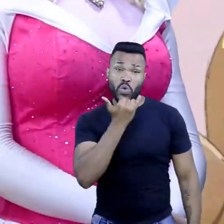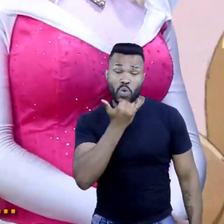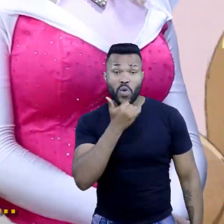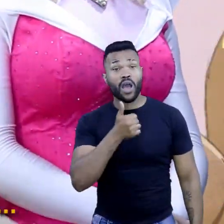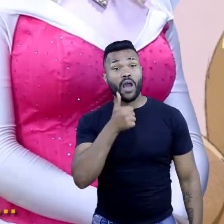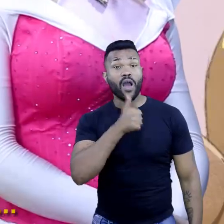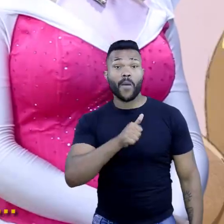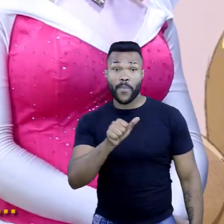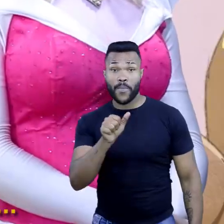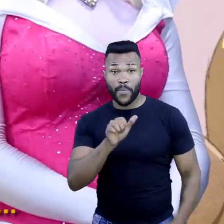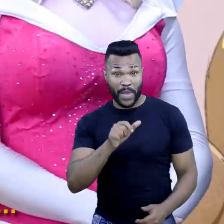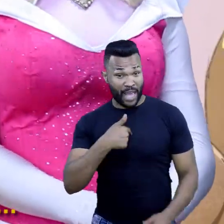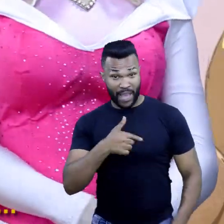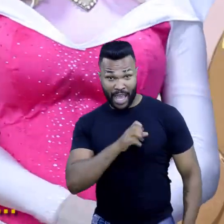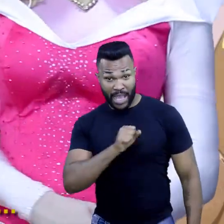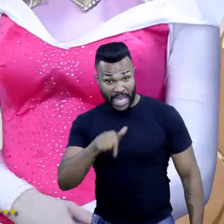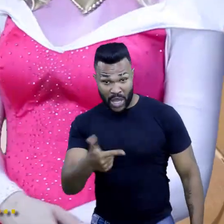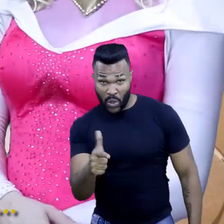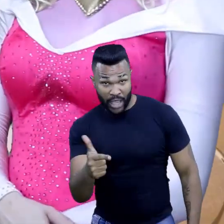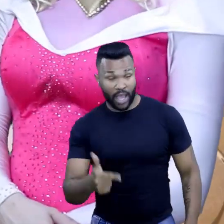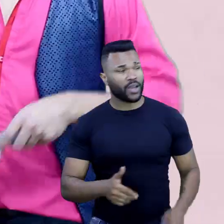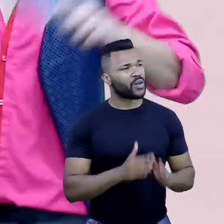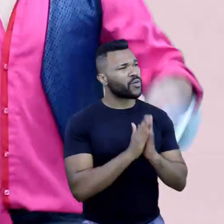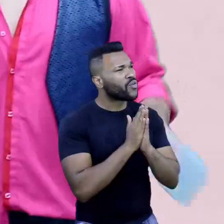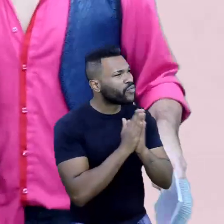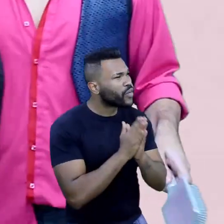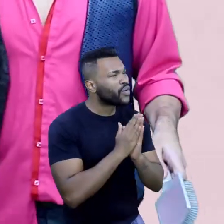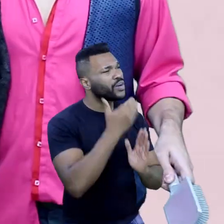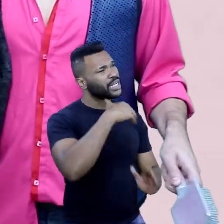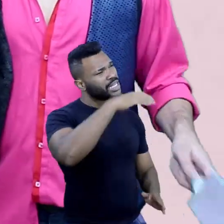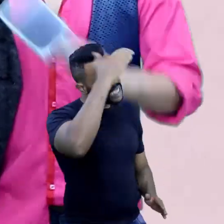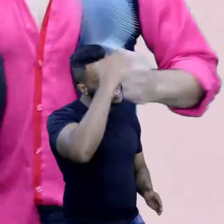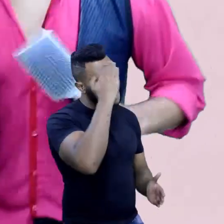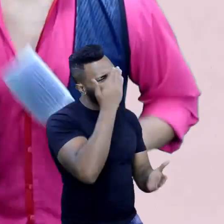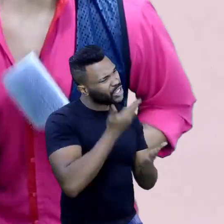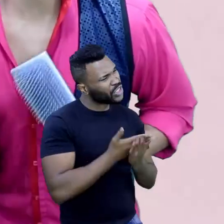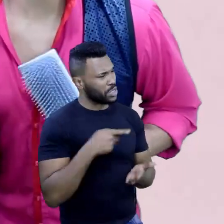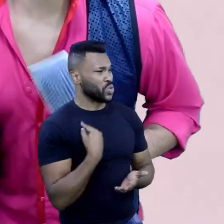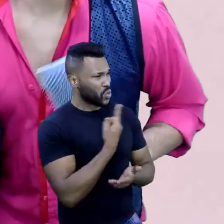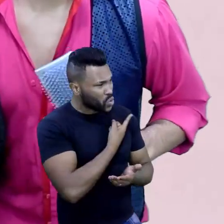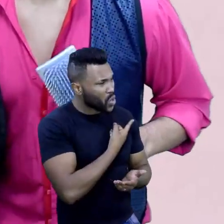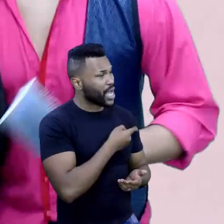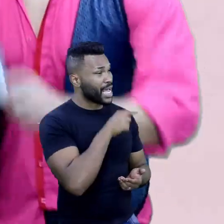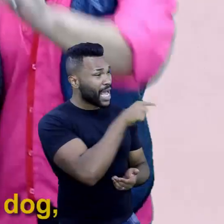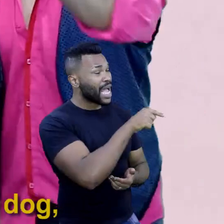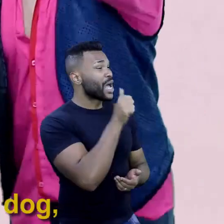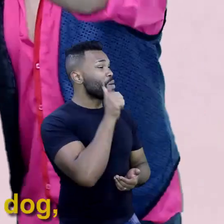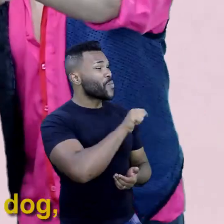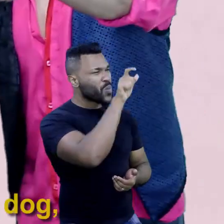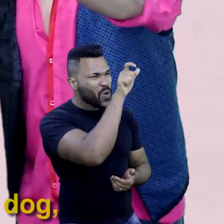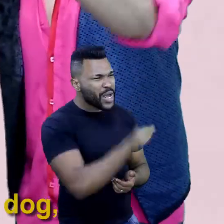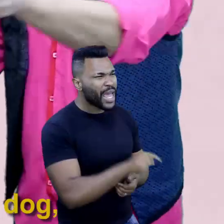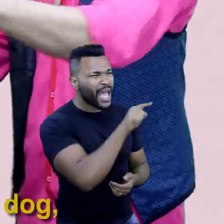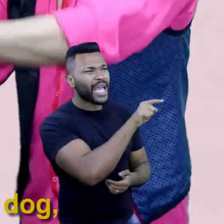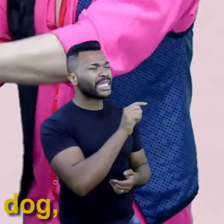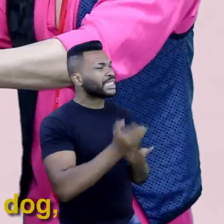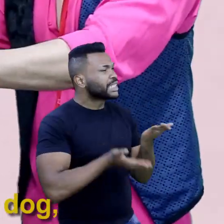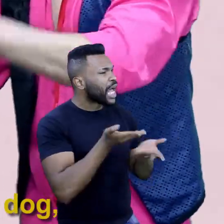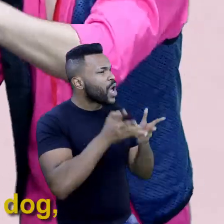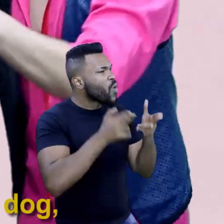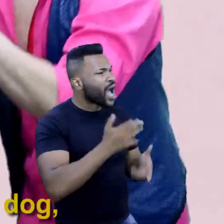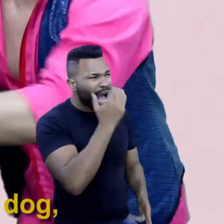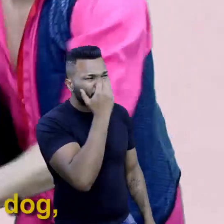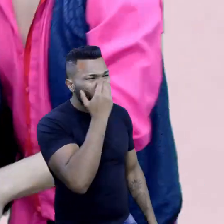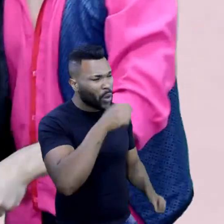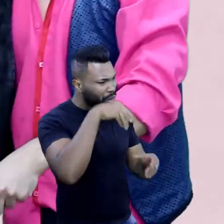desculpa. A sua amada não está neste recinto. Por favor, Alteza, acredita na gente. Essa mulher aí, ó, trata essa menina